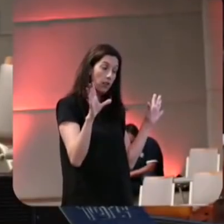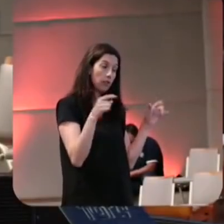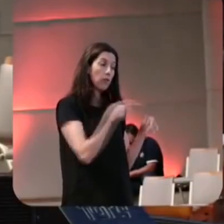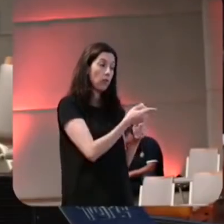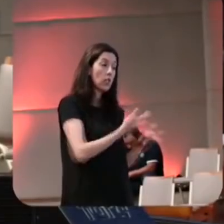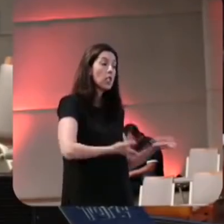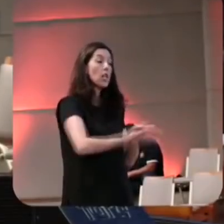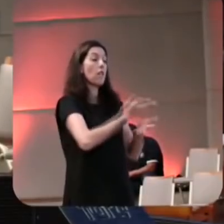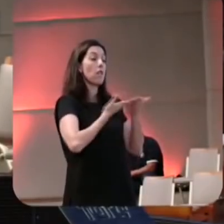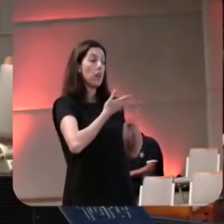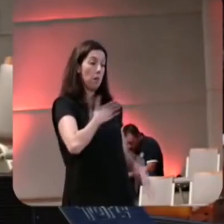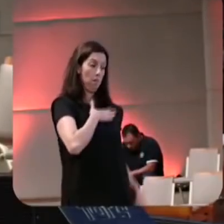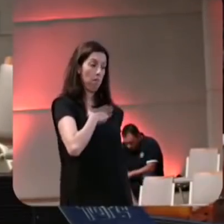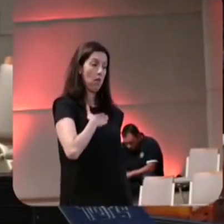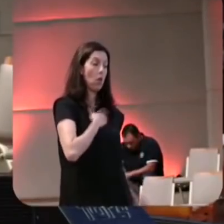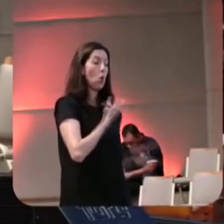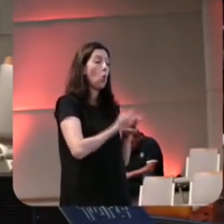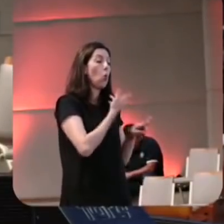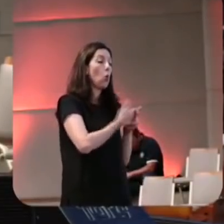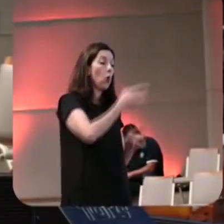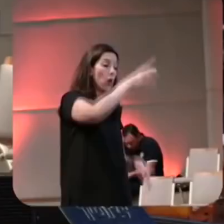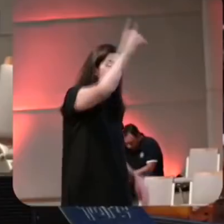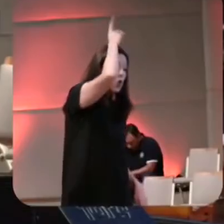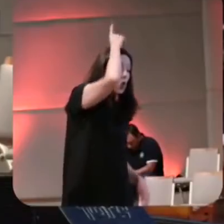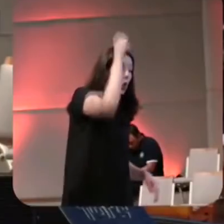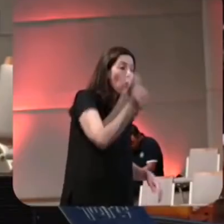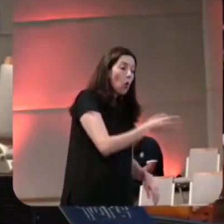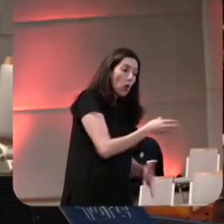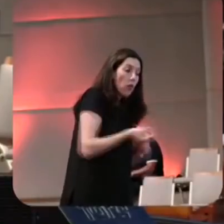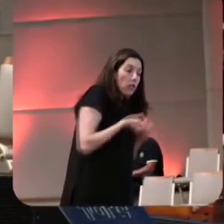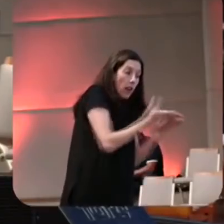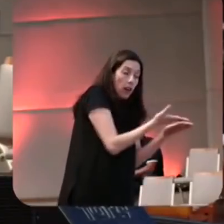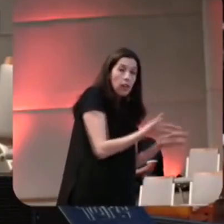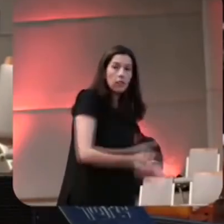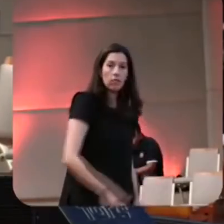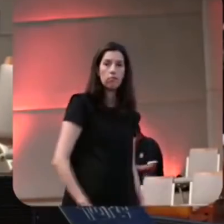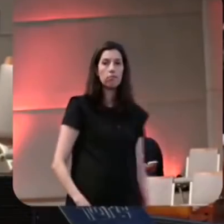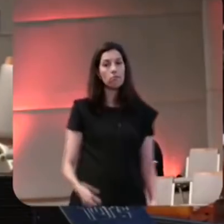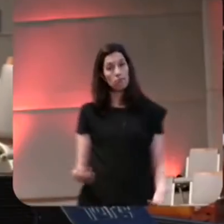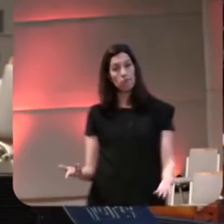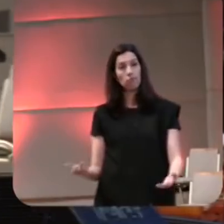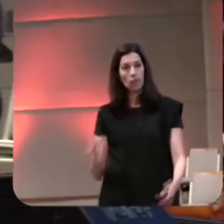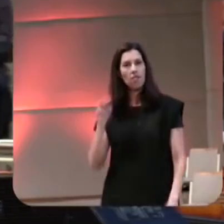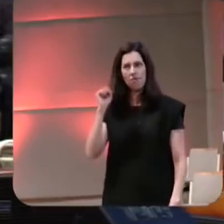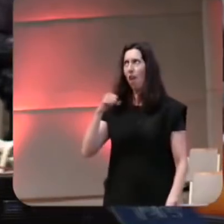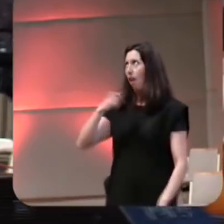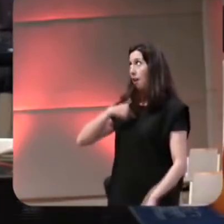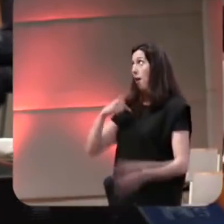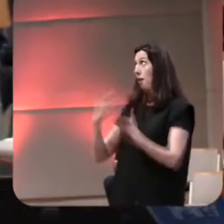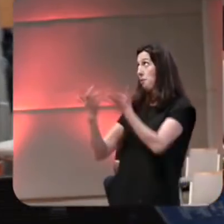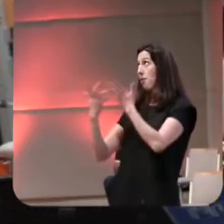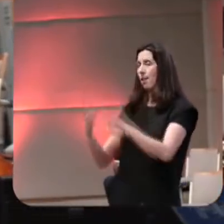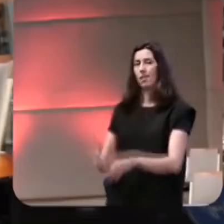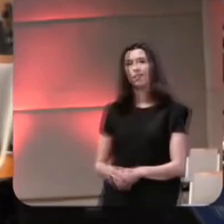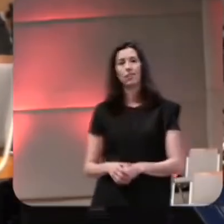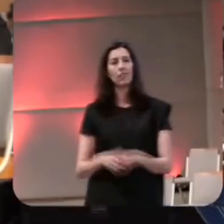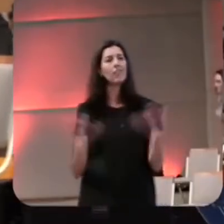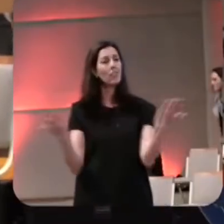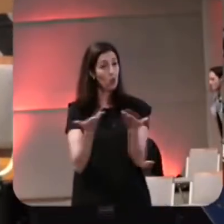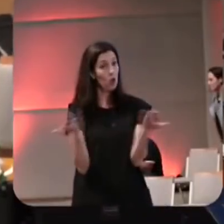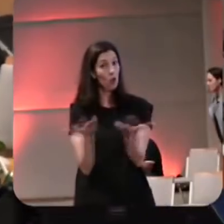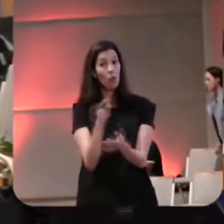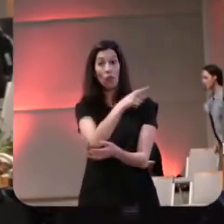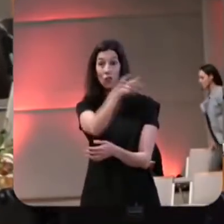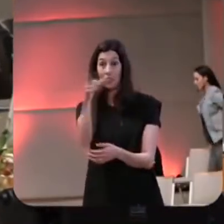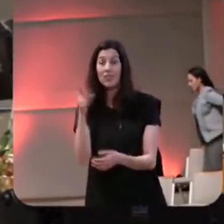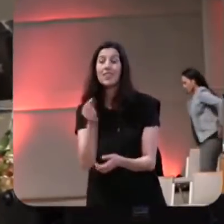servir usando esse dom? Está entendendo? Então você vai colocar a tua consagração. Se